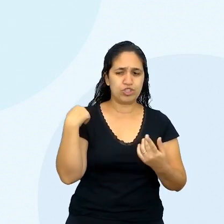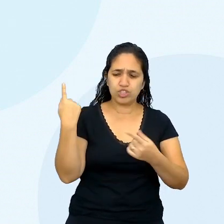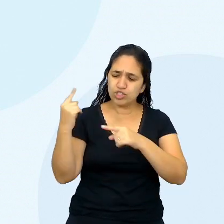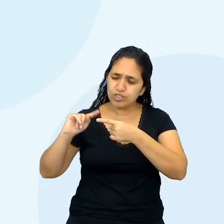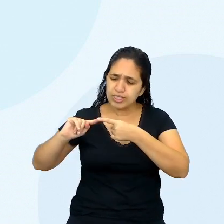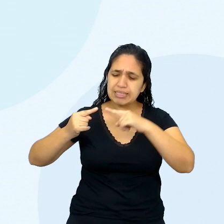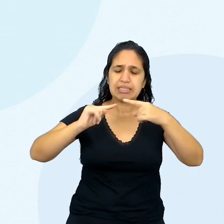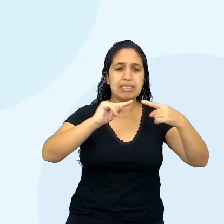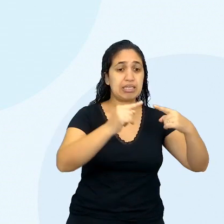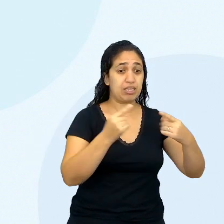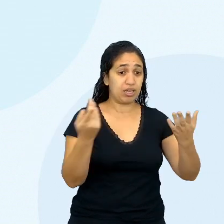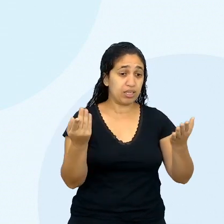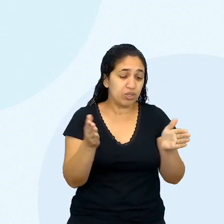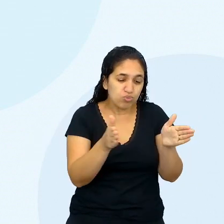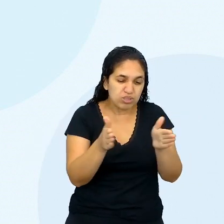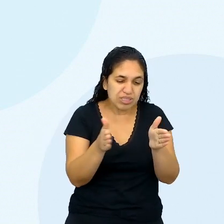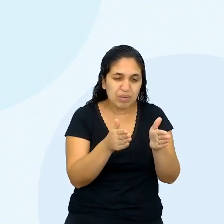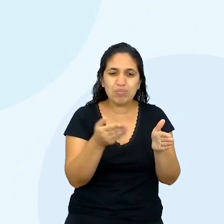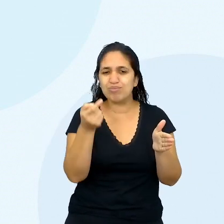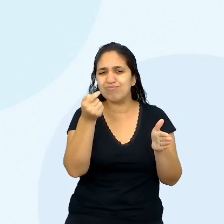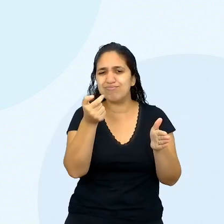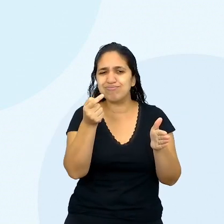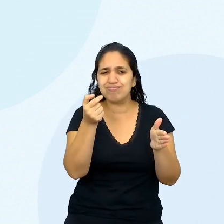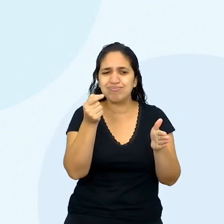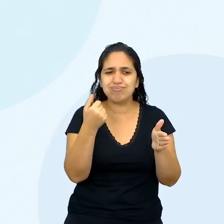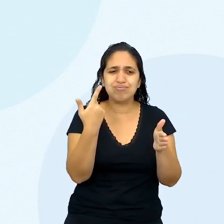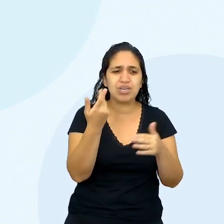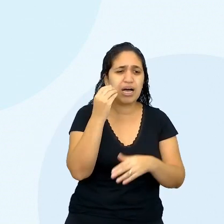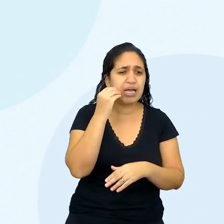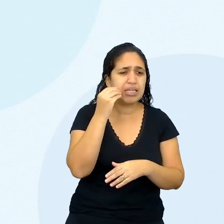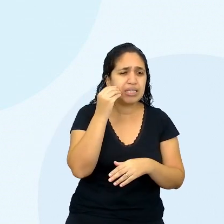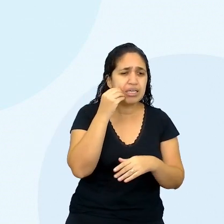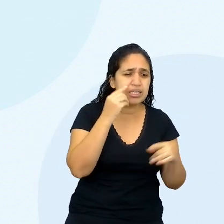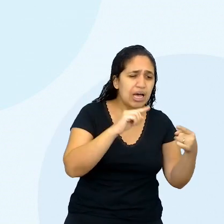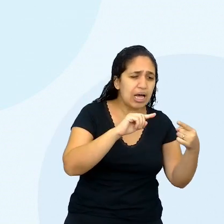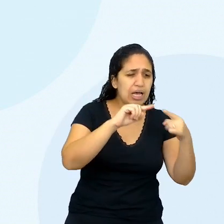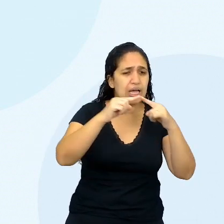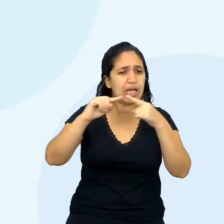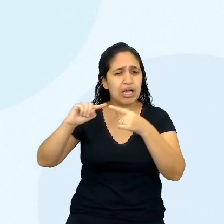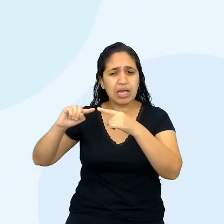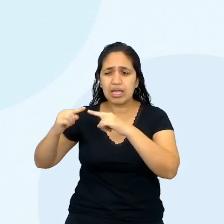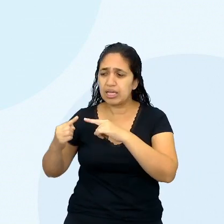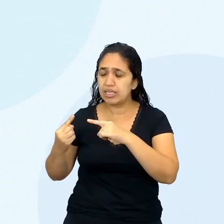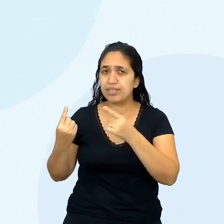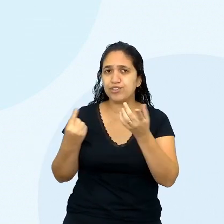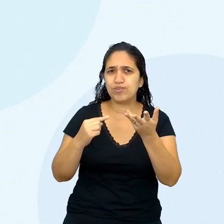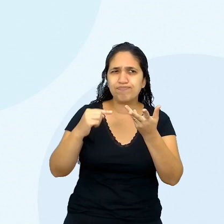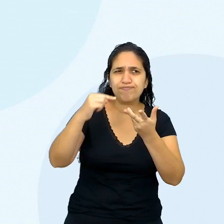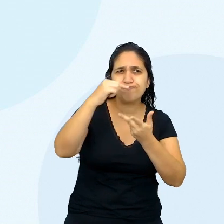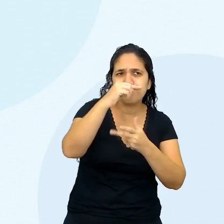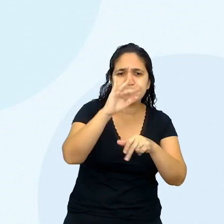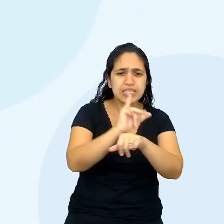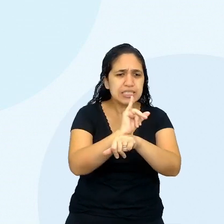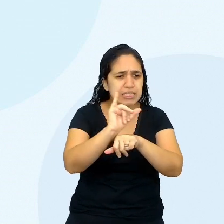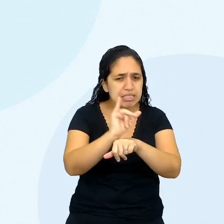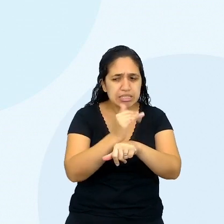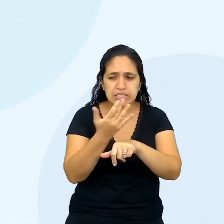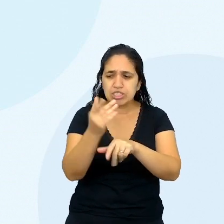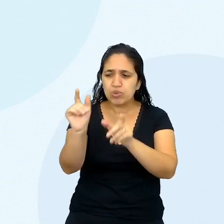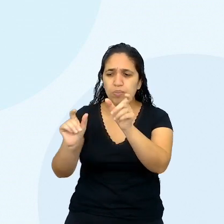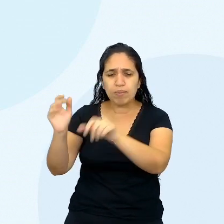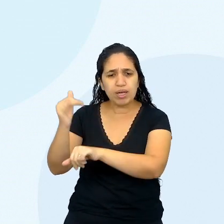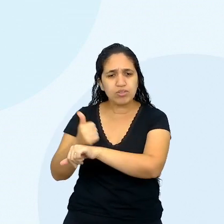pouco tempo aqui para conversar, a gente vai tentar trazer links de N possibilidades, N especialistas que a